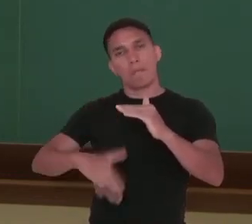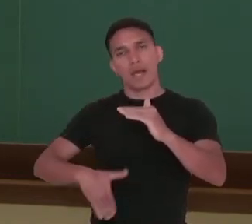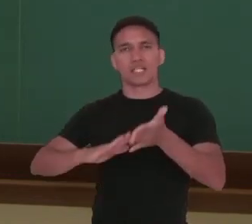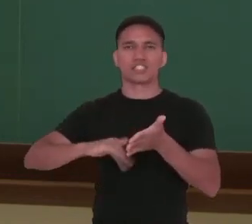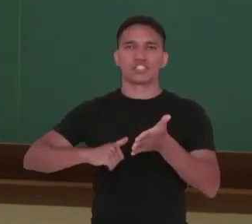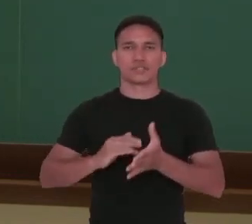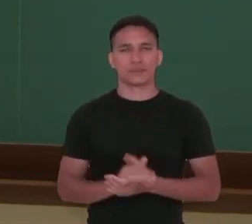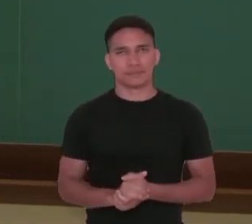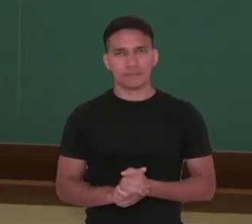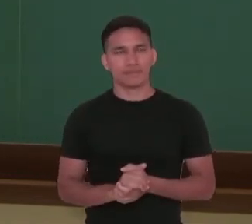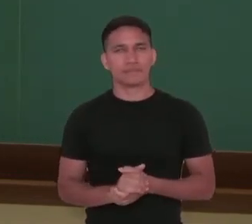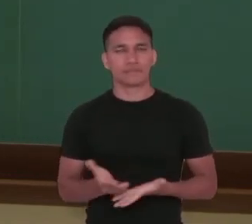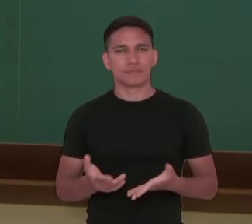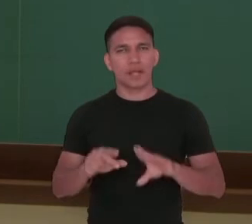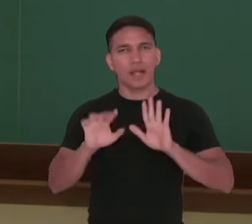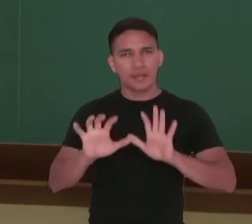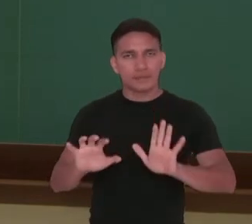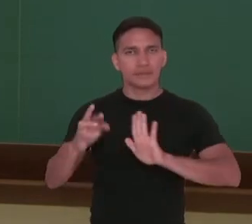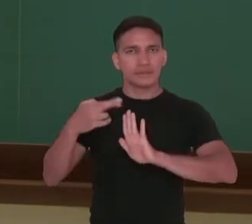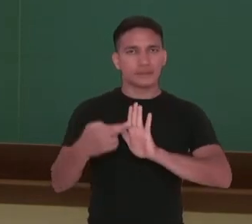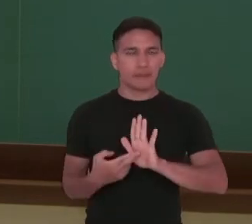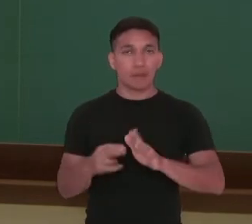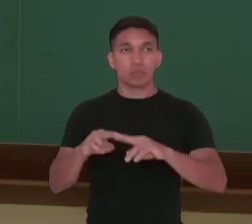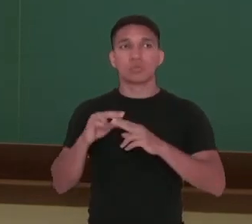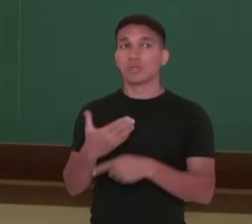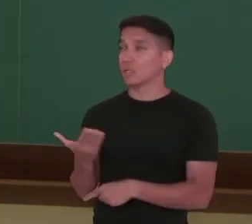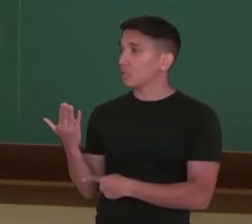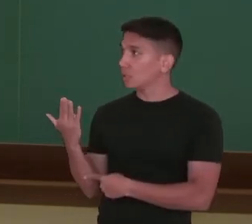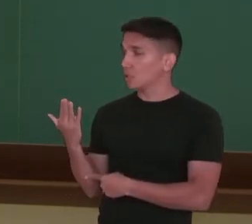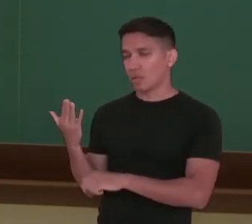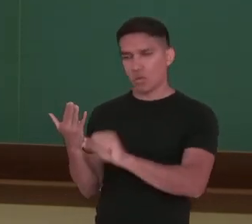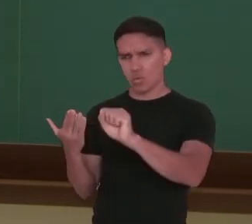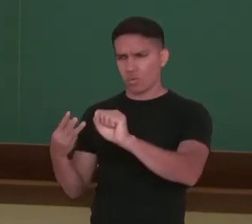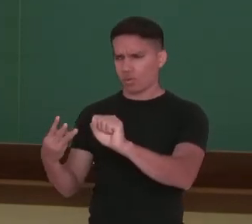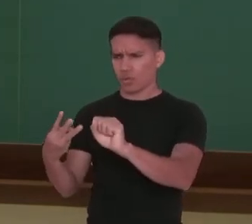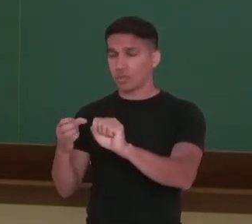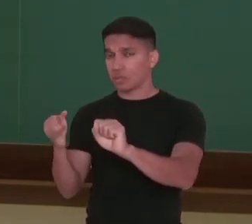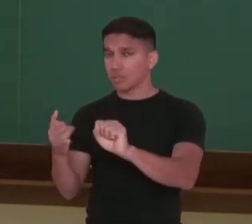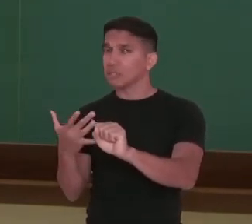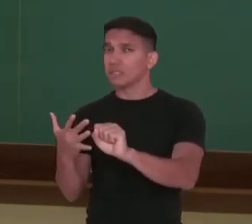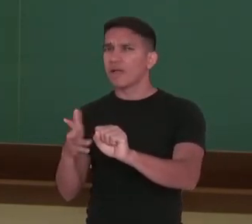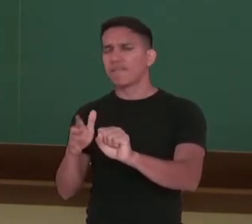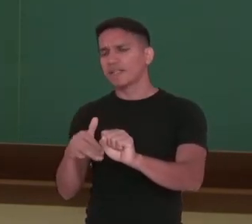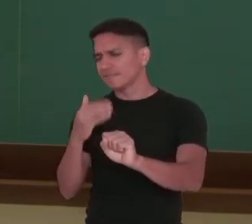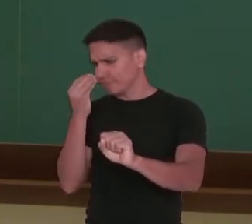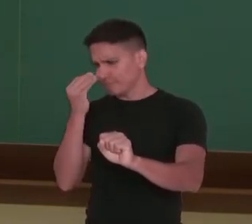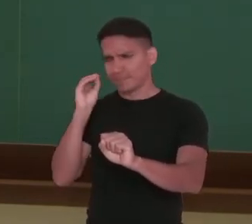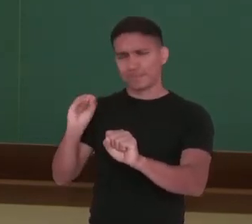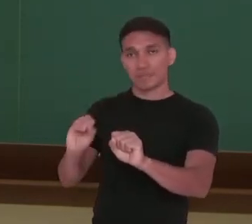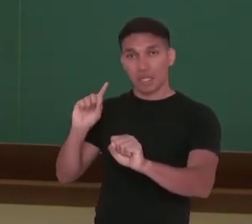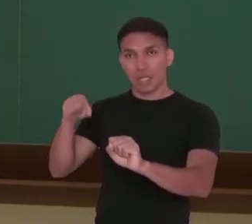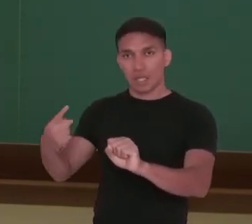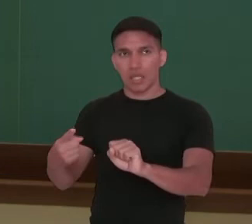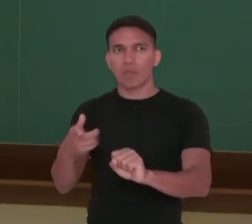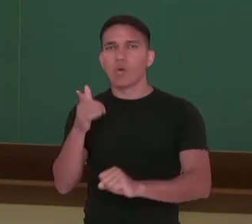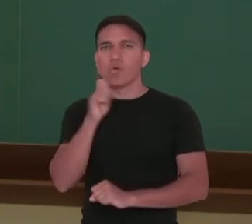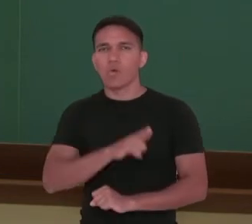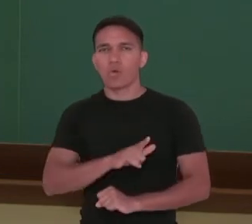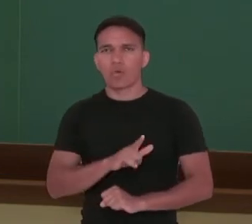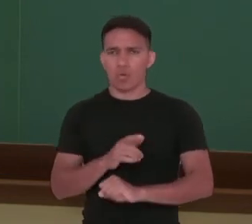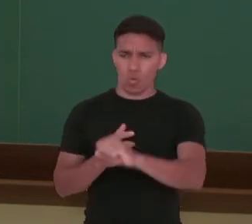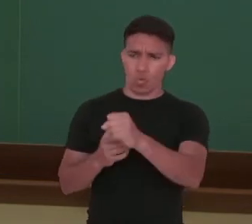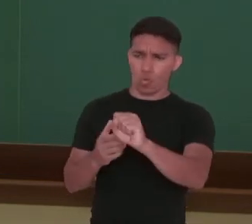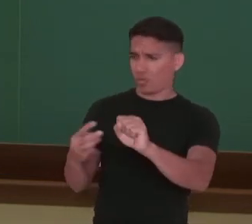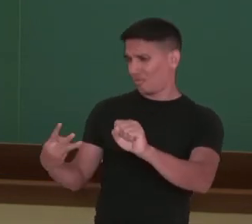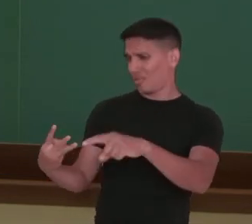subtrai. Você tira, né? Então, este número aqui, se você for desconsiderar depois, veja só, depois do 8 é o